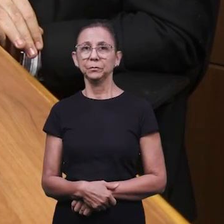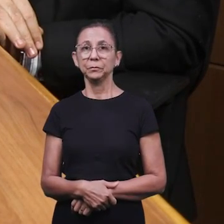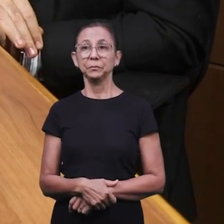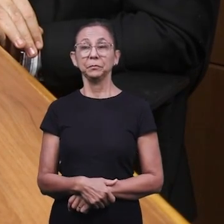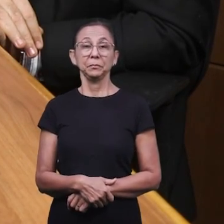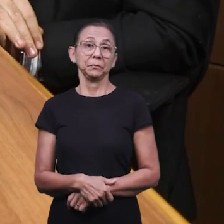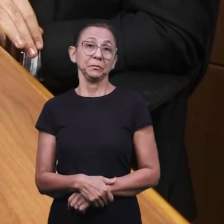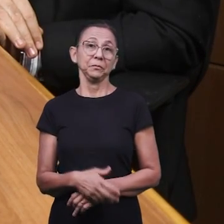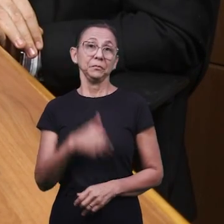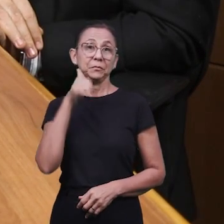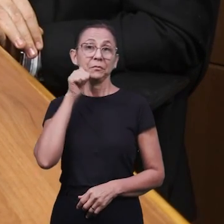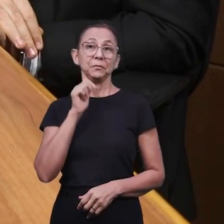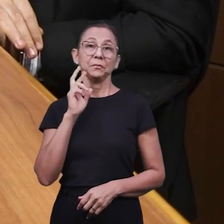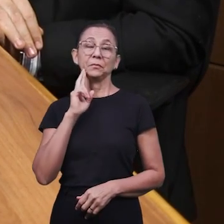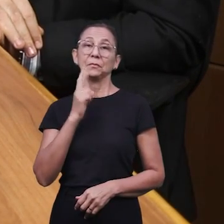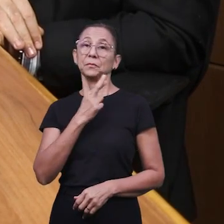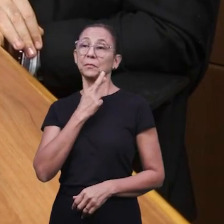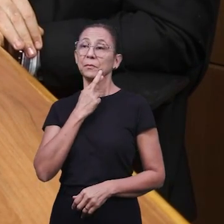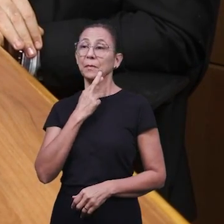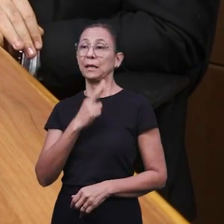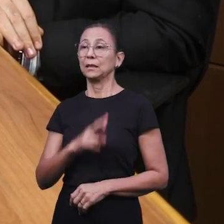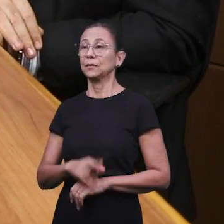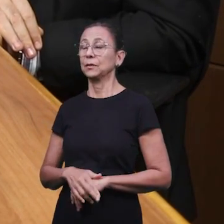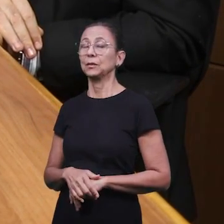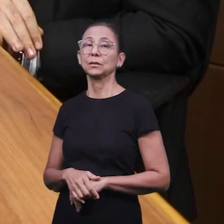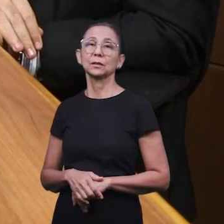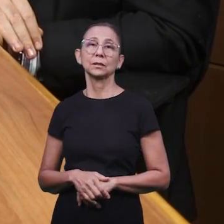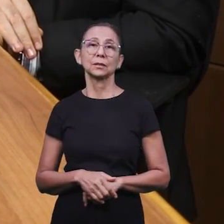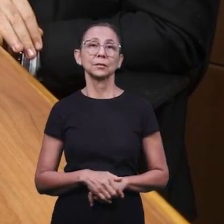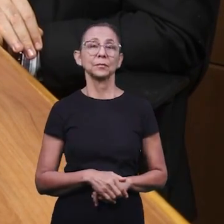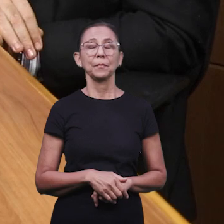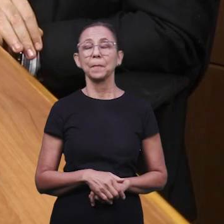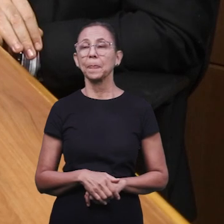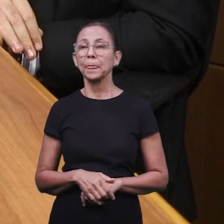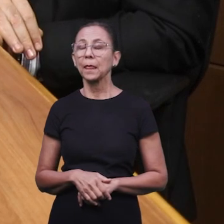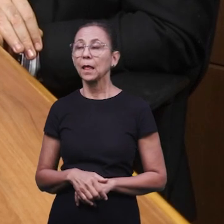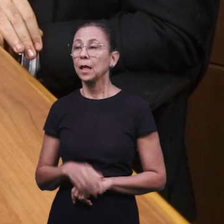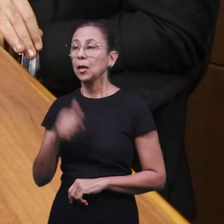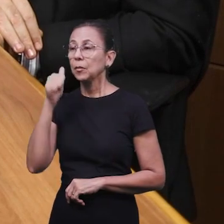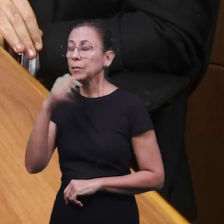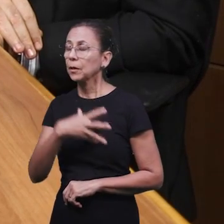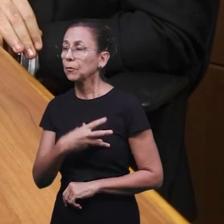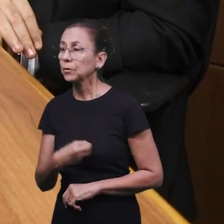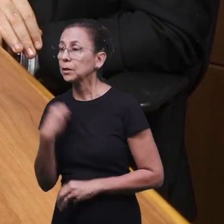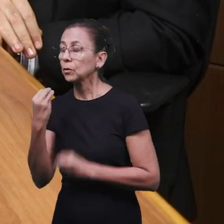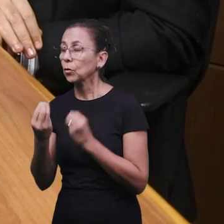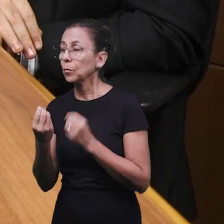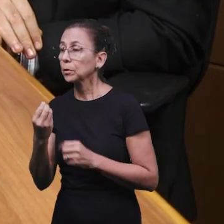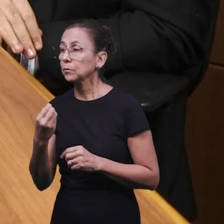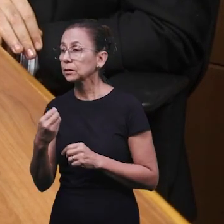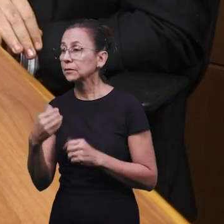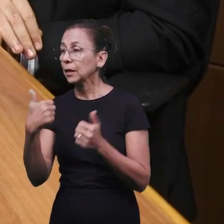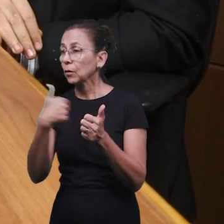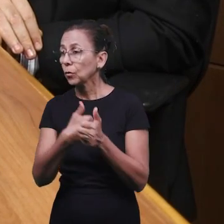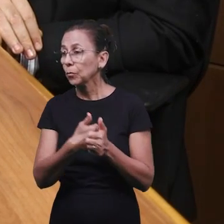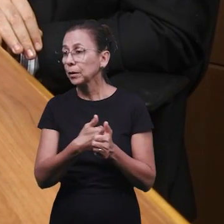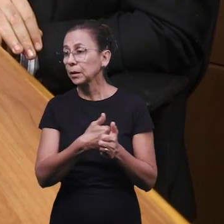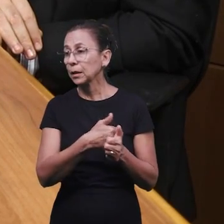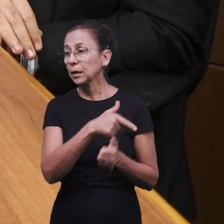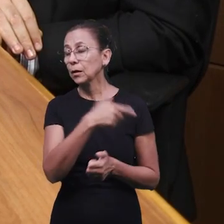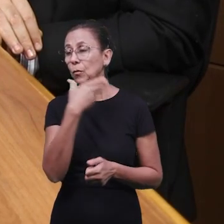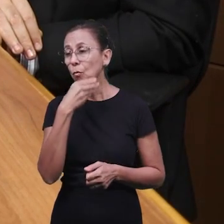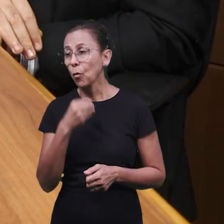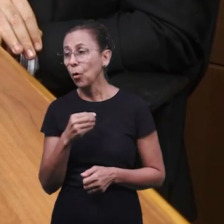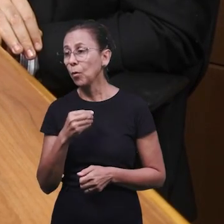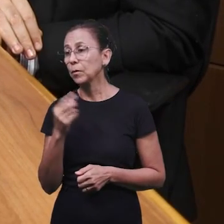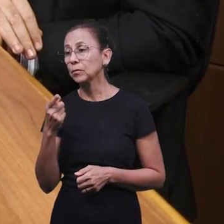dela. A mãe disse, não, você vai tão cedo, você vai com esse homem que você não conhece. Não, Rebeca